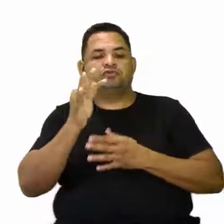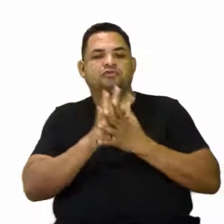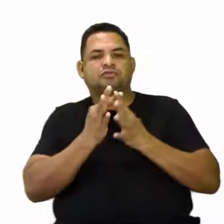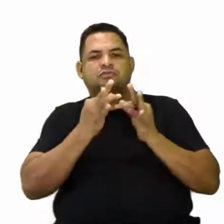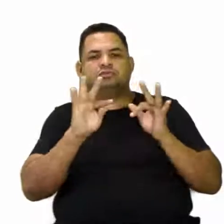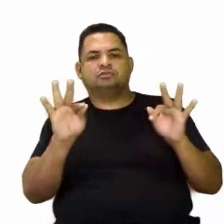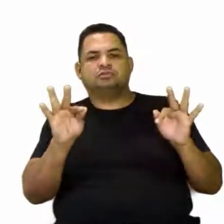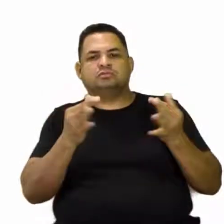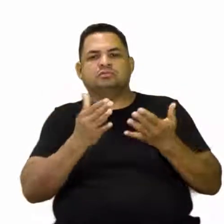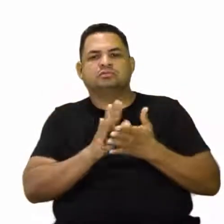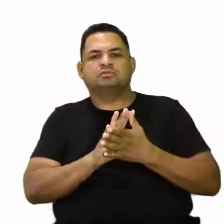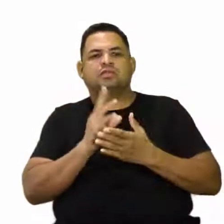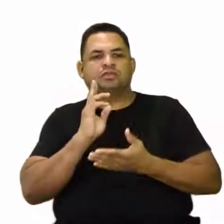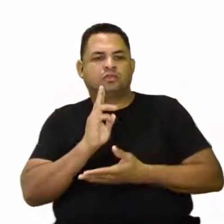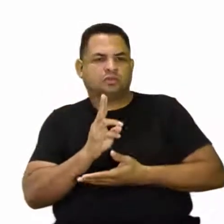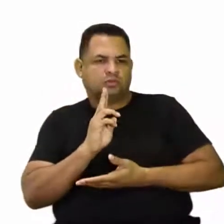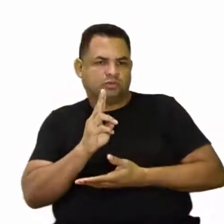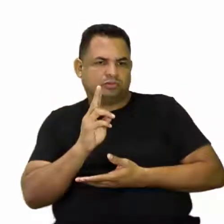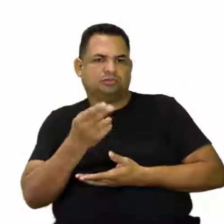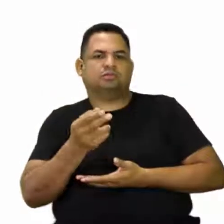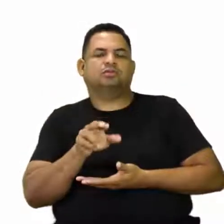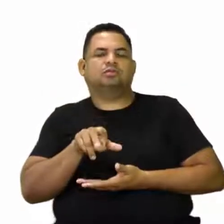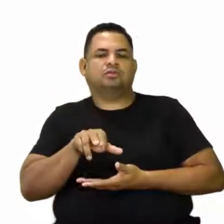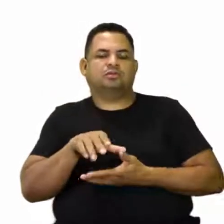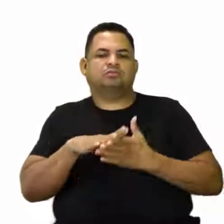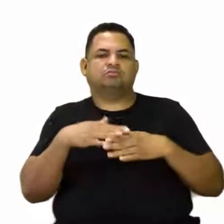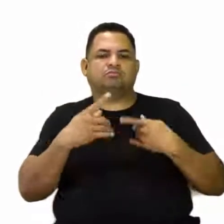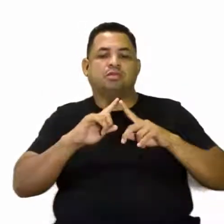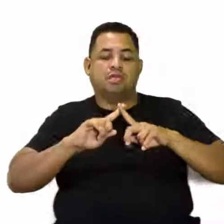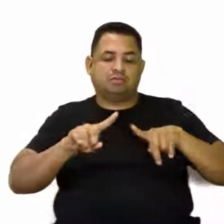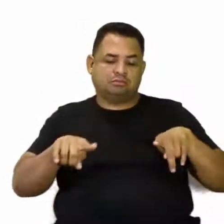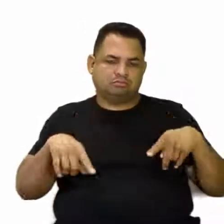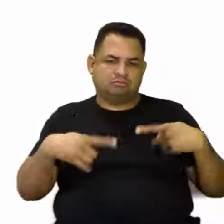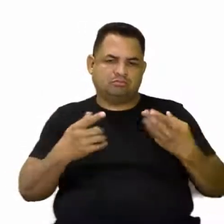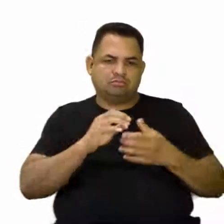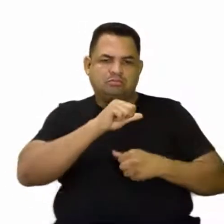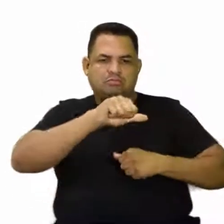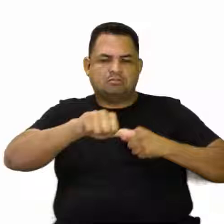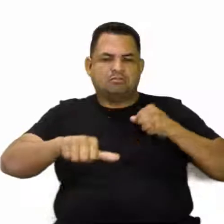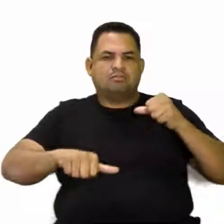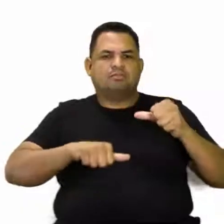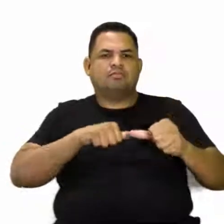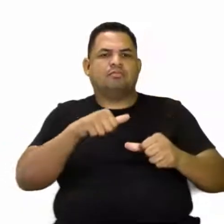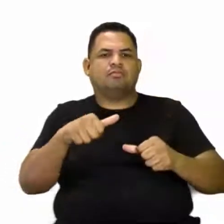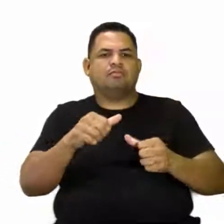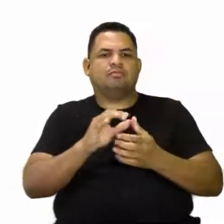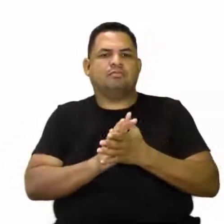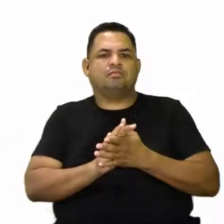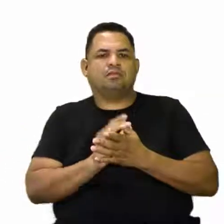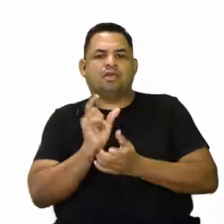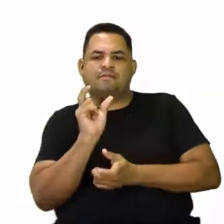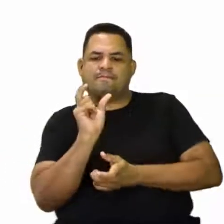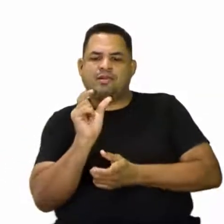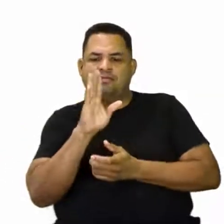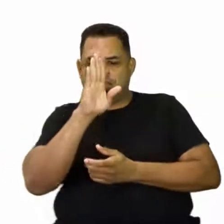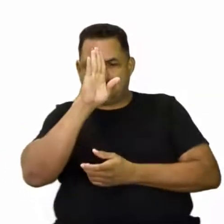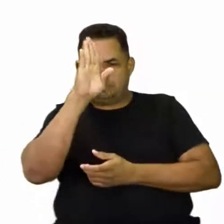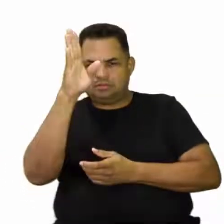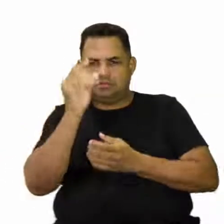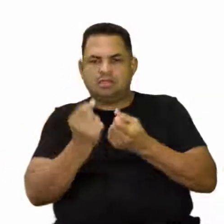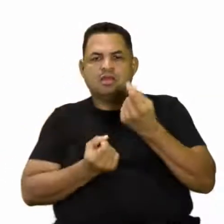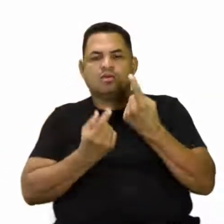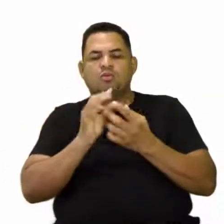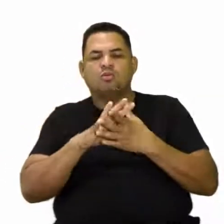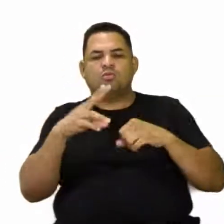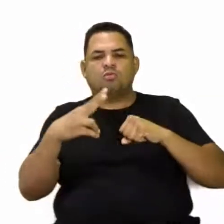As desinências, elas vão continuar as mesmas, no entanto, a mudança acontece no radical de alguns